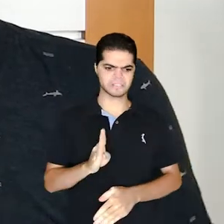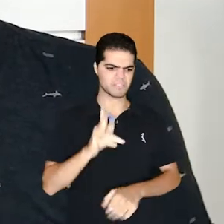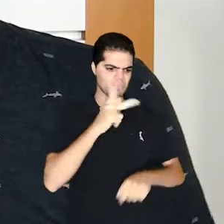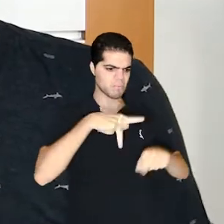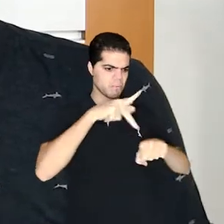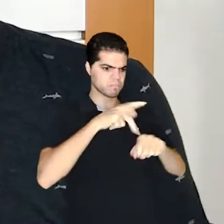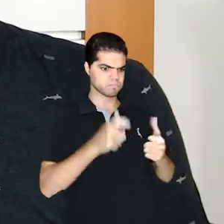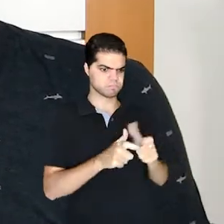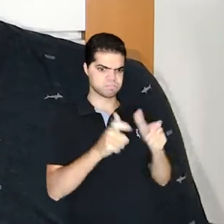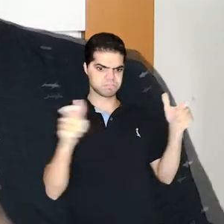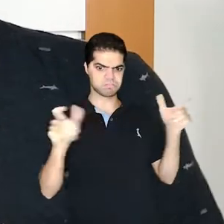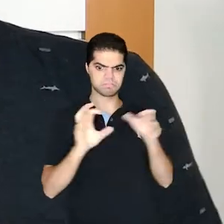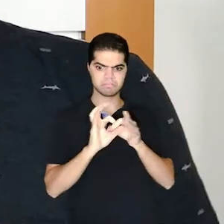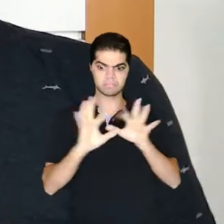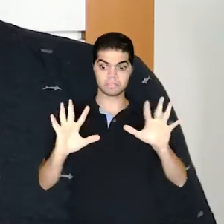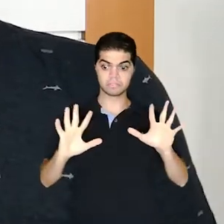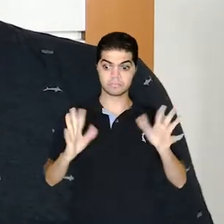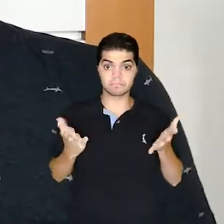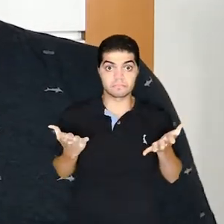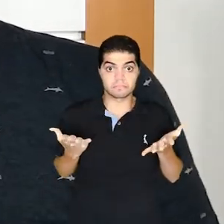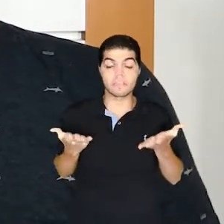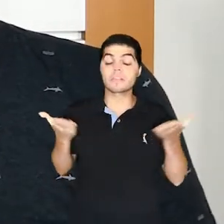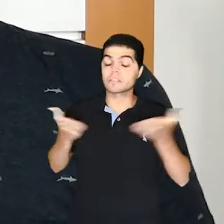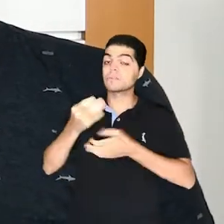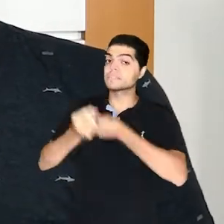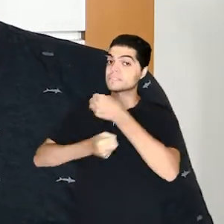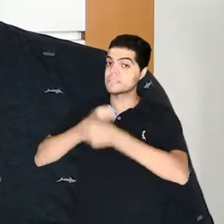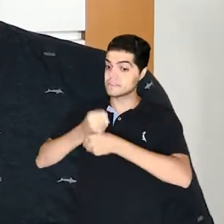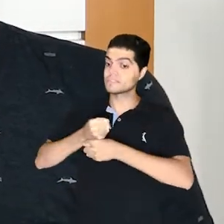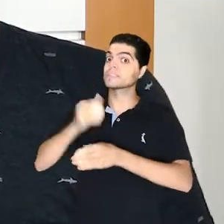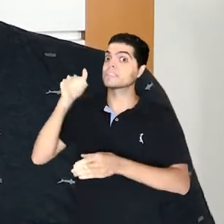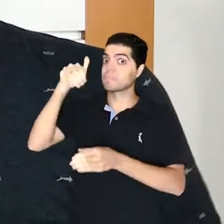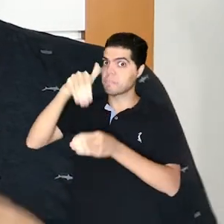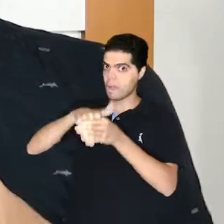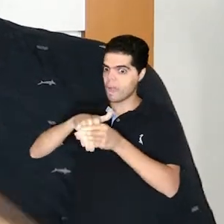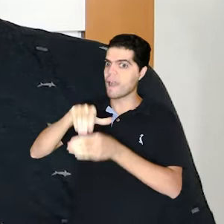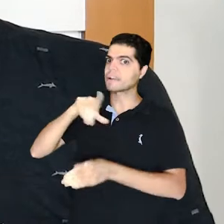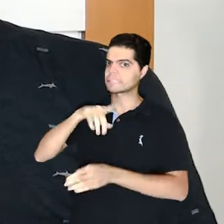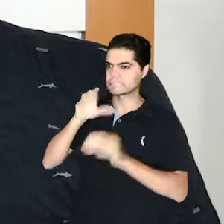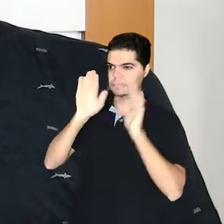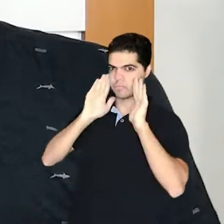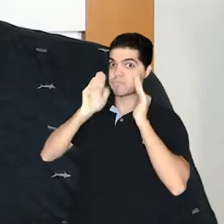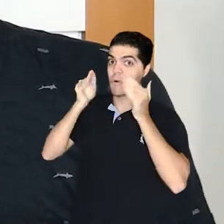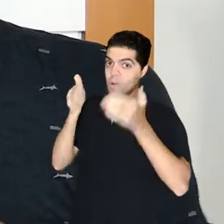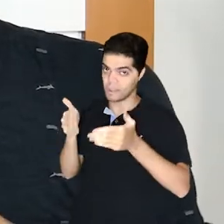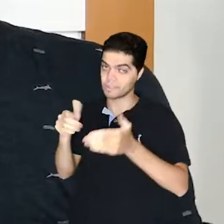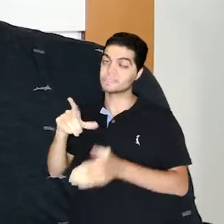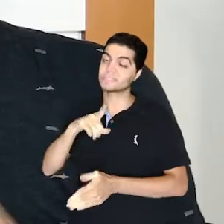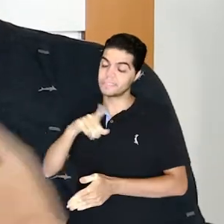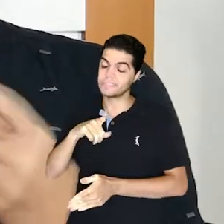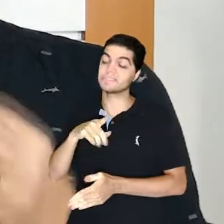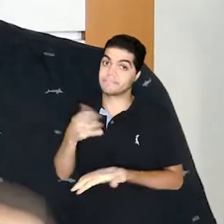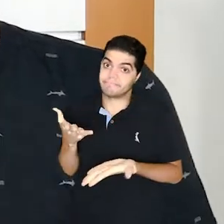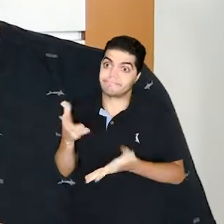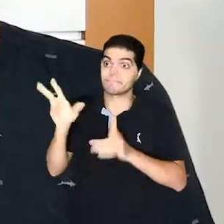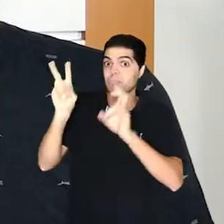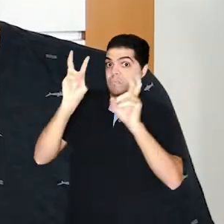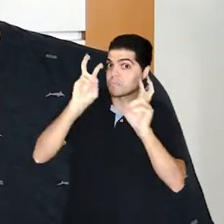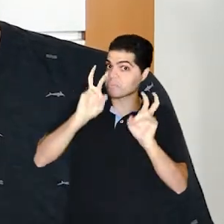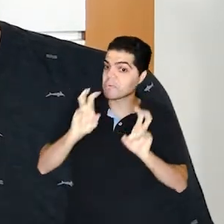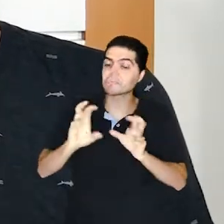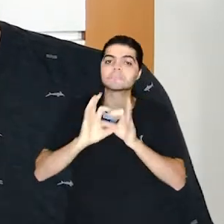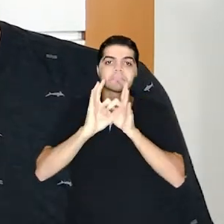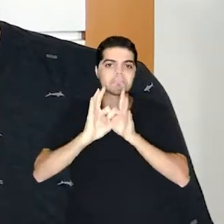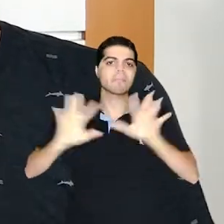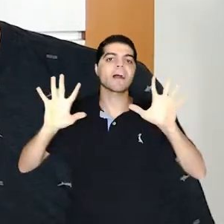especialmente um país do tamanho do Brasil? Levando em conta que esse é um ano especial por ser o bicentenário da independência e por ter eleição, que provavelmente vai fazer esse